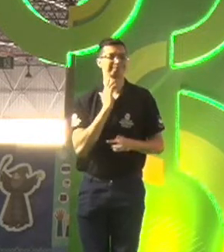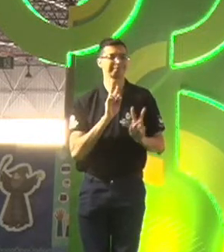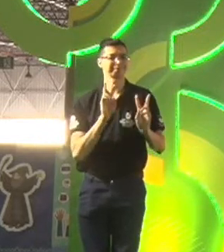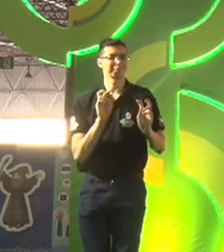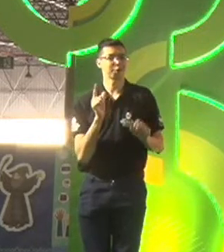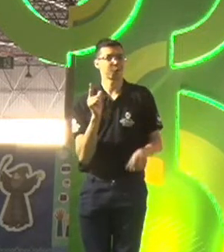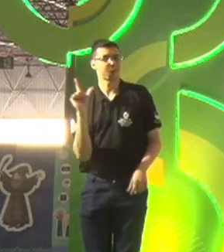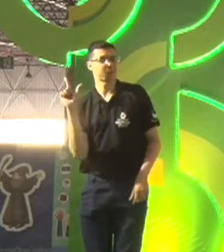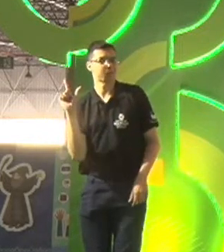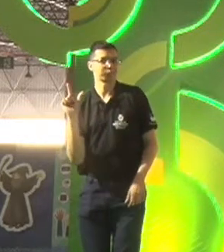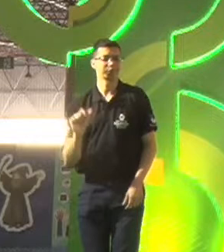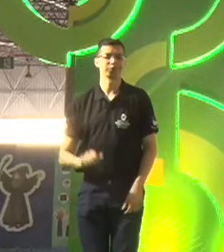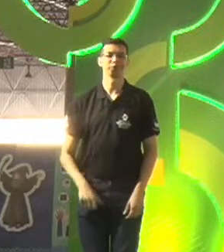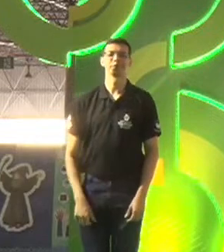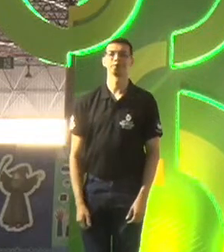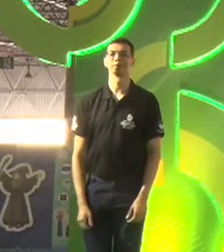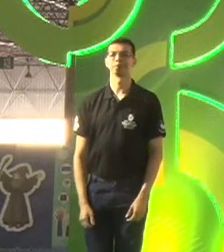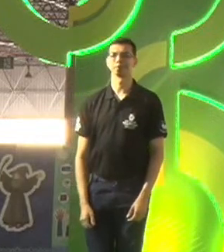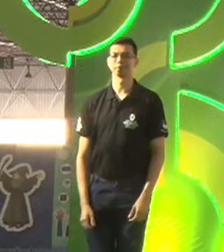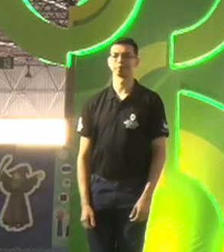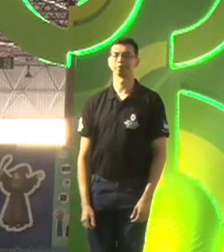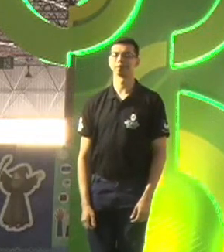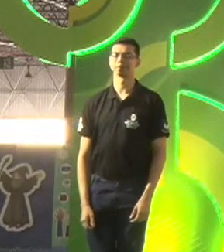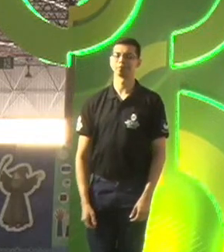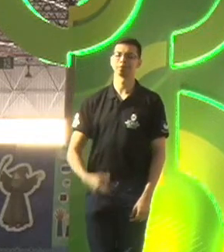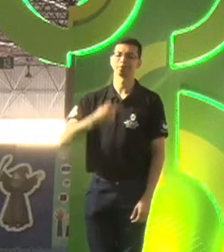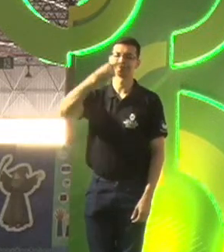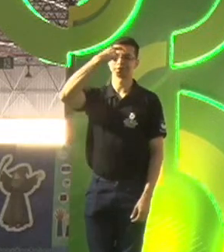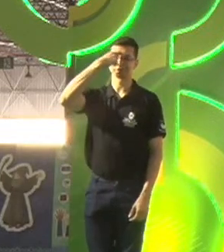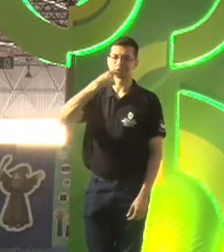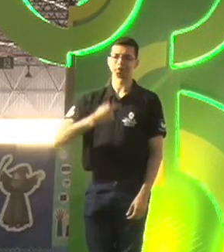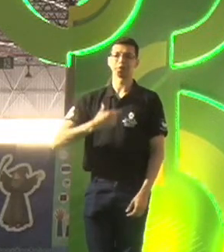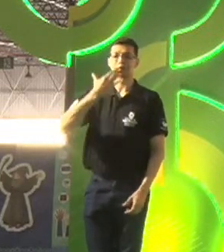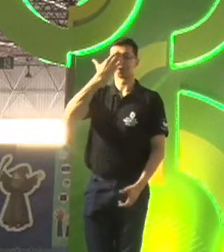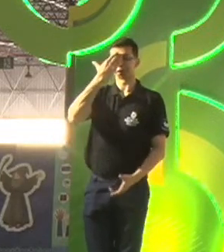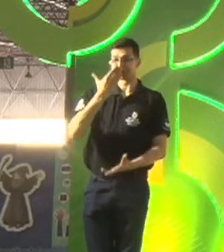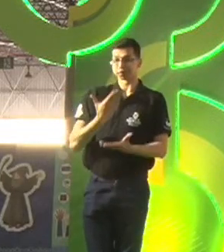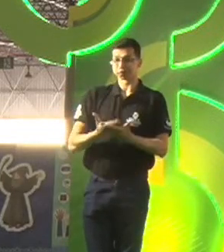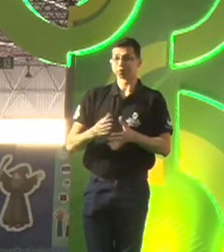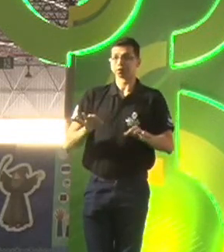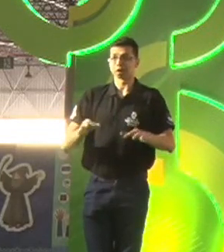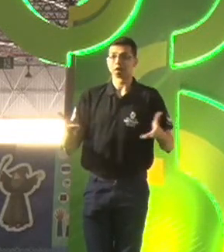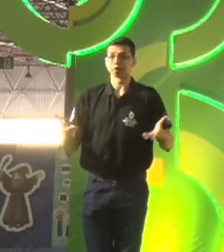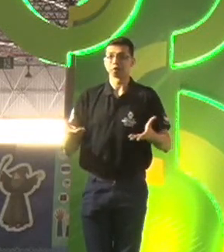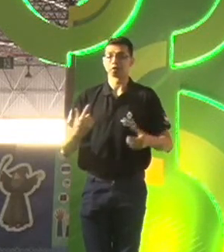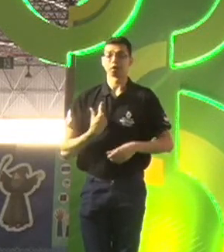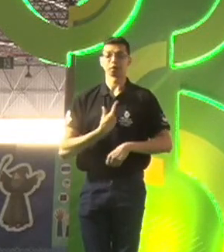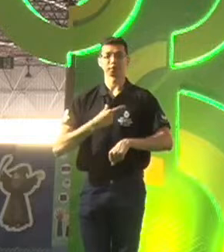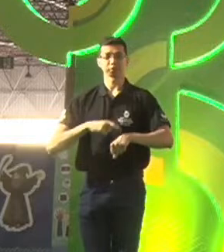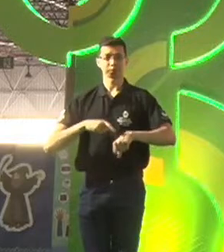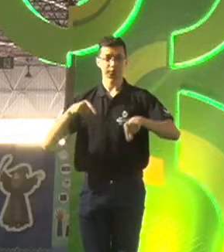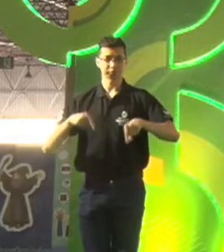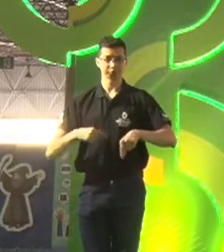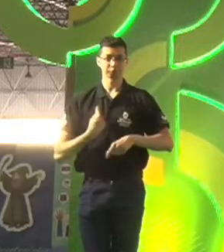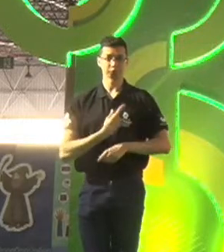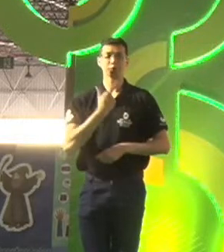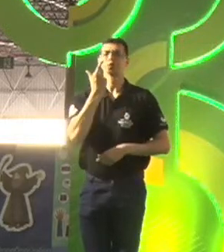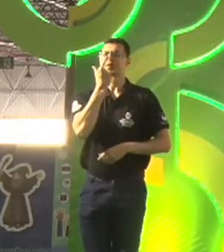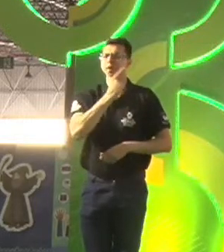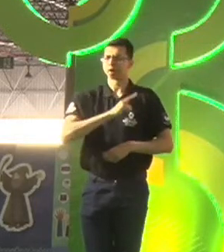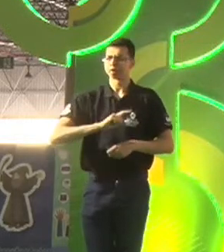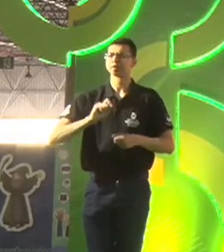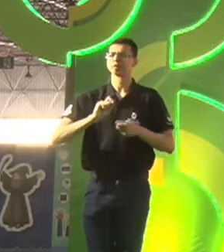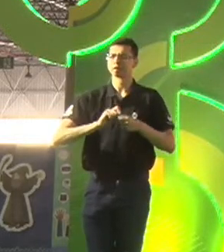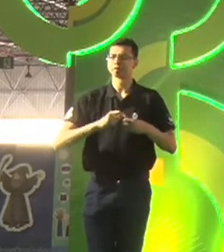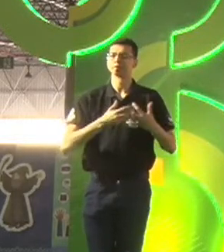e eu acredito que atualmente no momento em que a gente se encontra a gente consegue fazer muito as